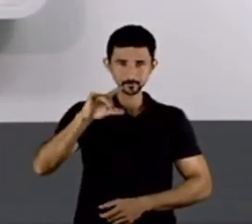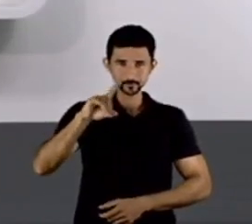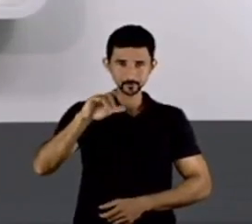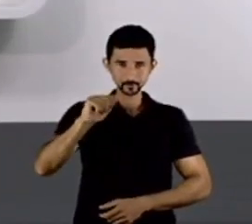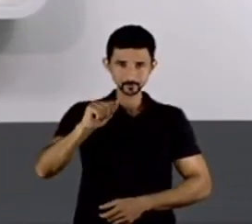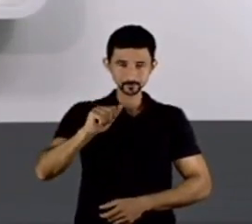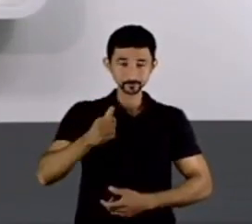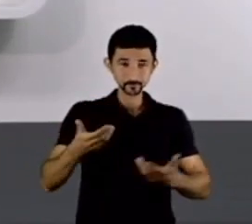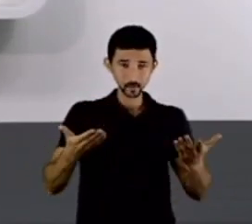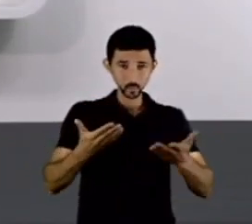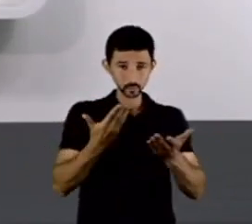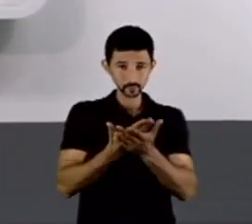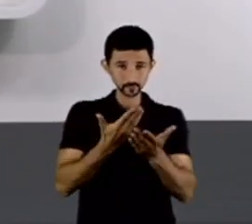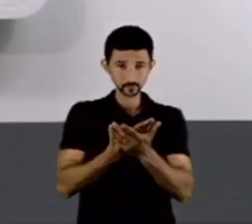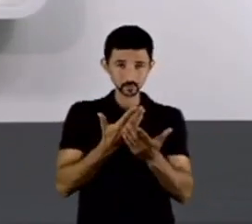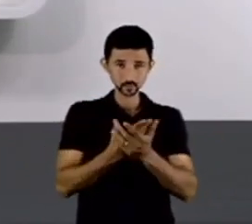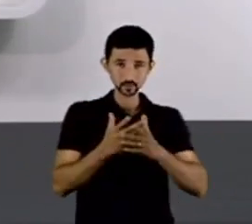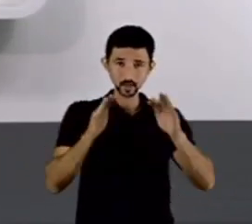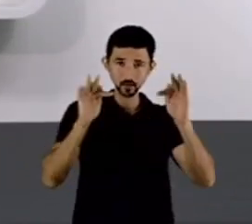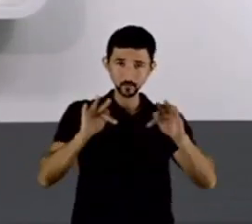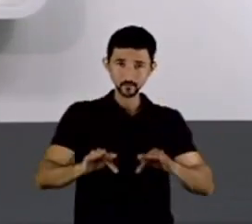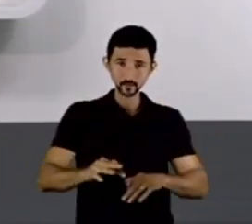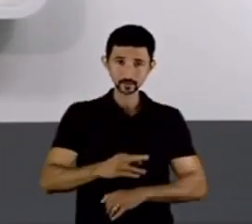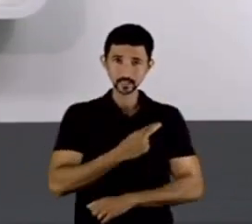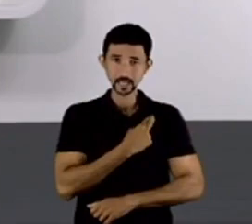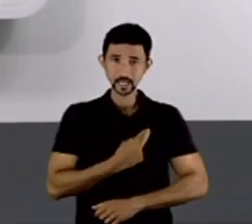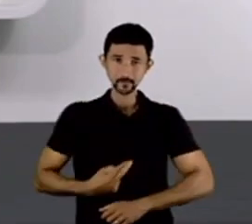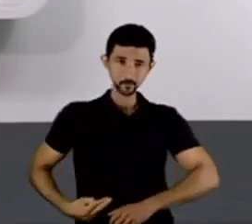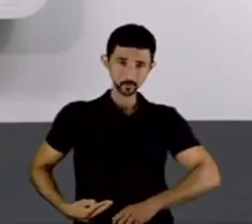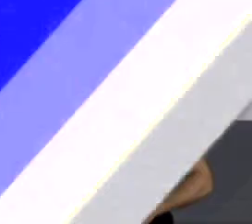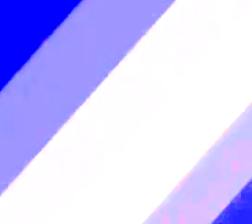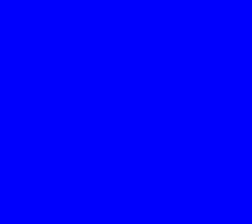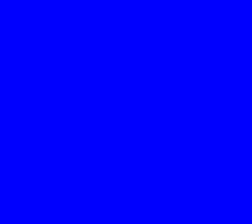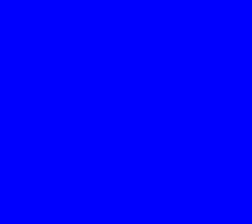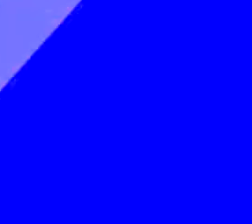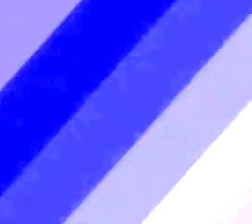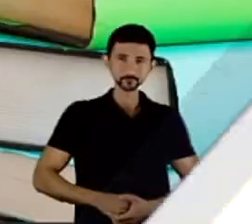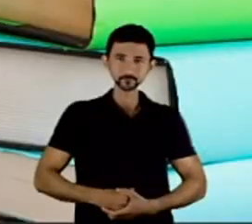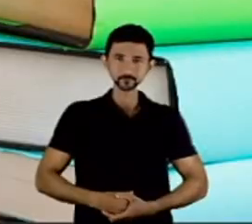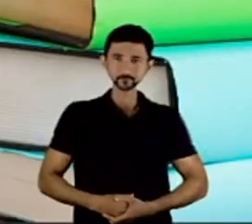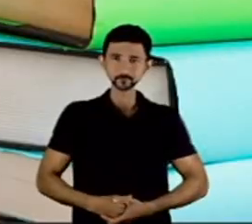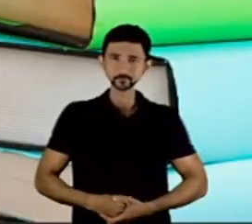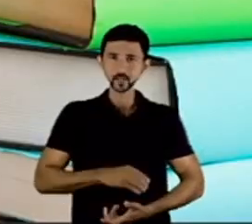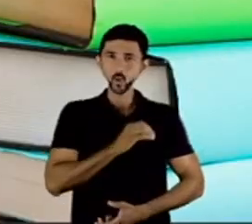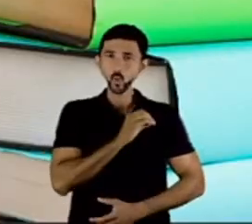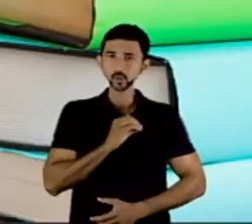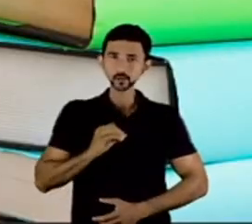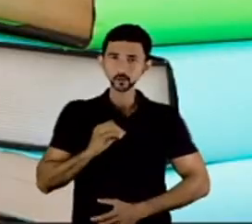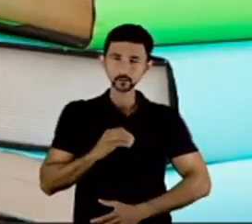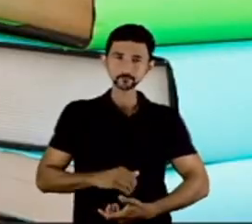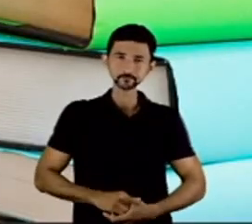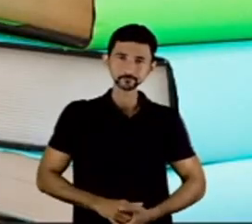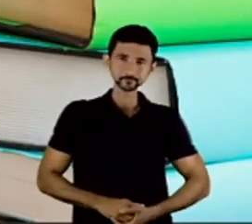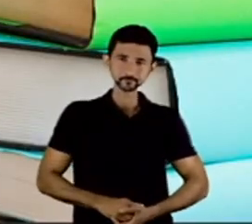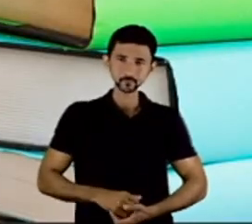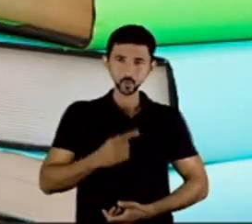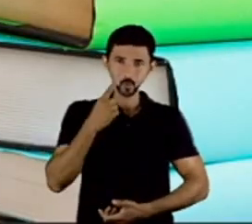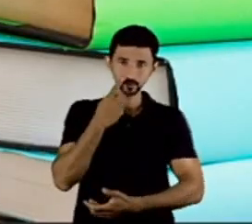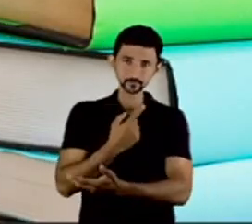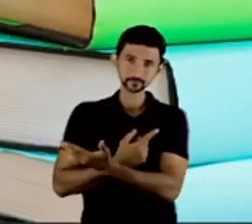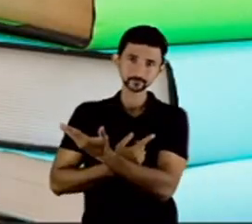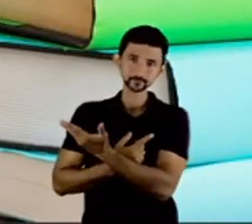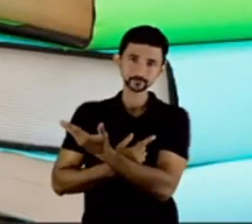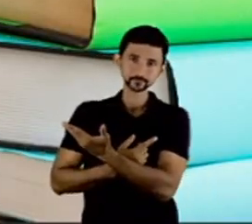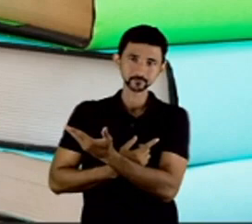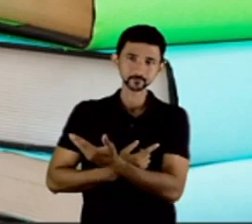ver o fim da República Oligárquica, tá? Olha só, gente. O nosso